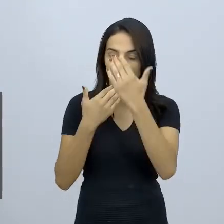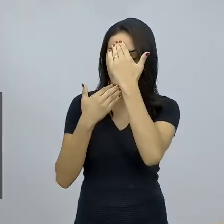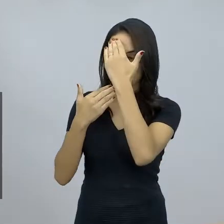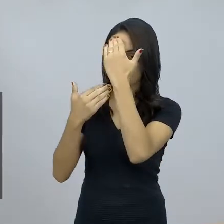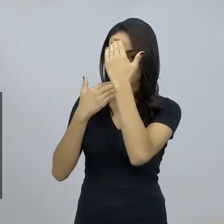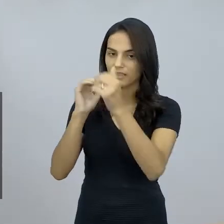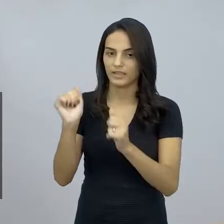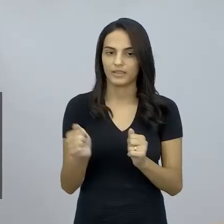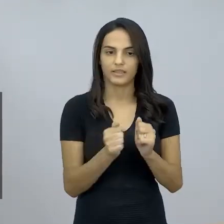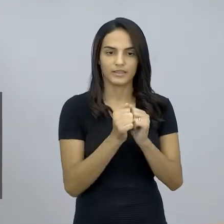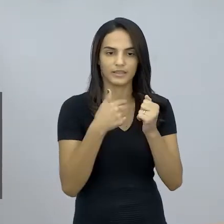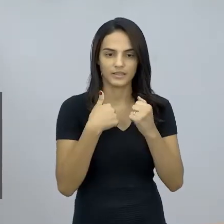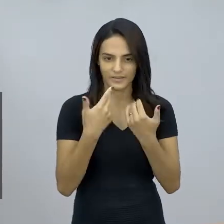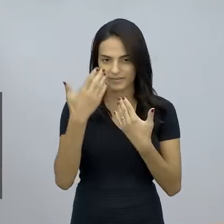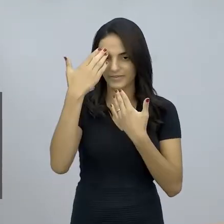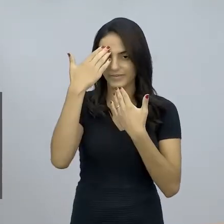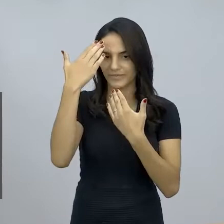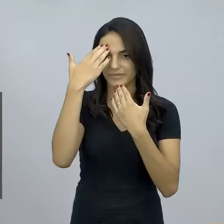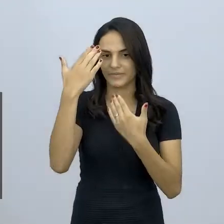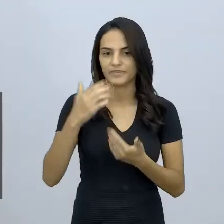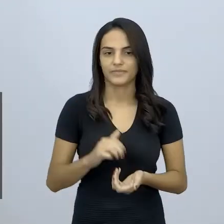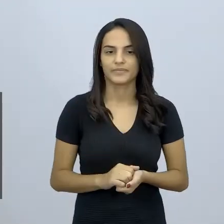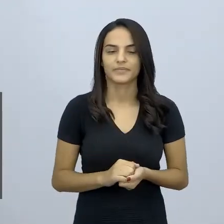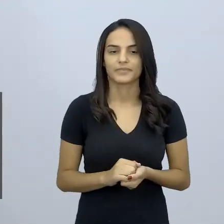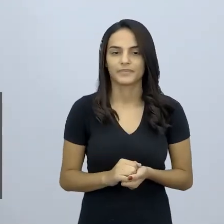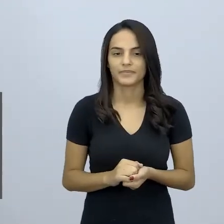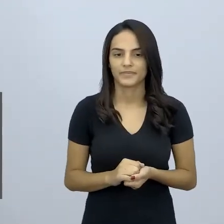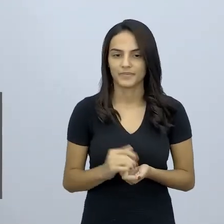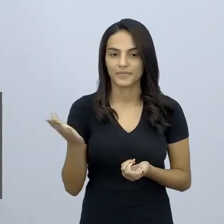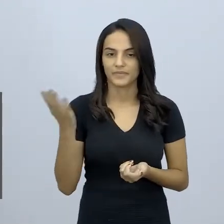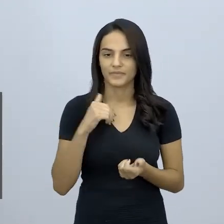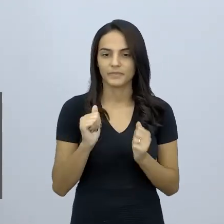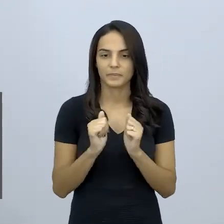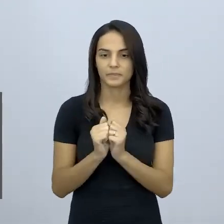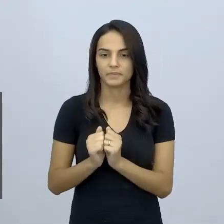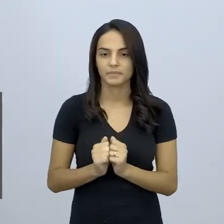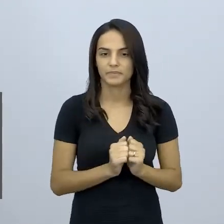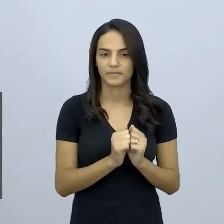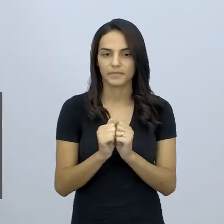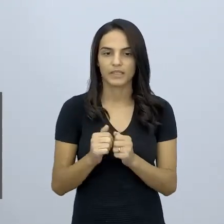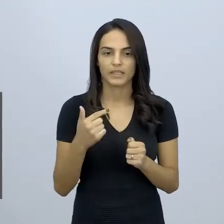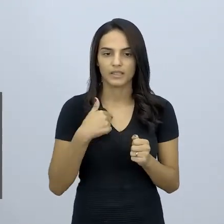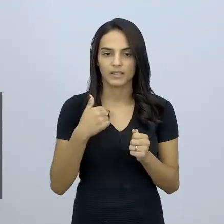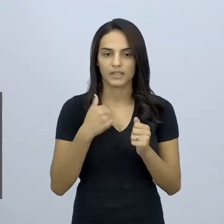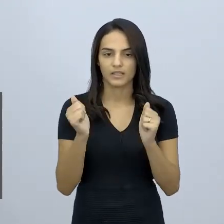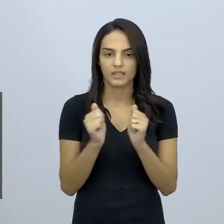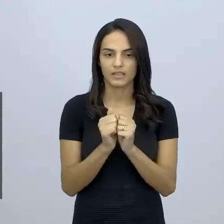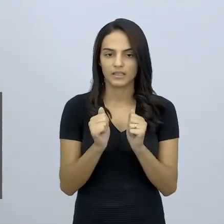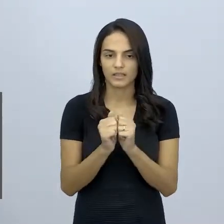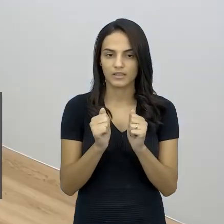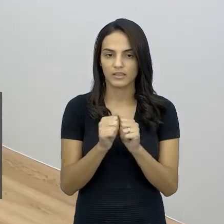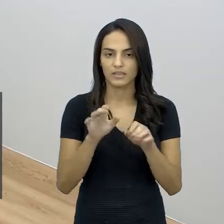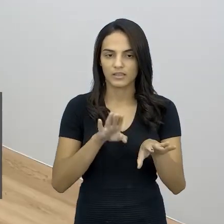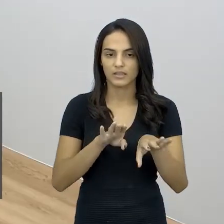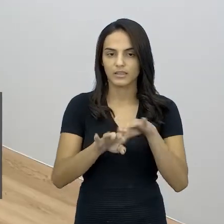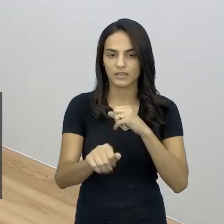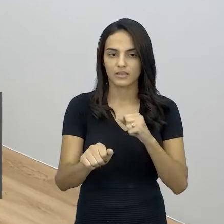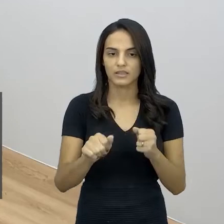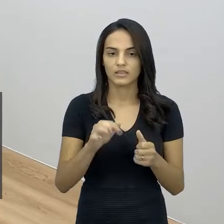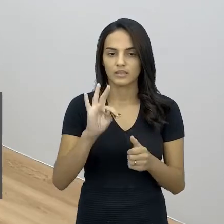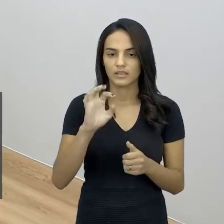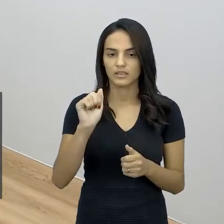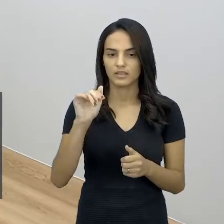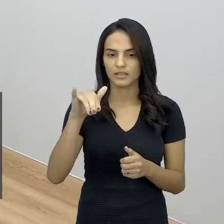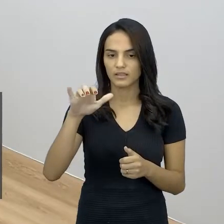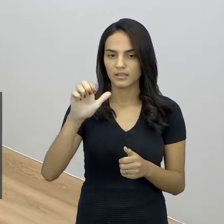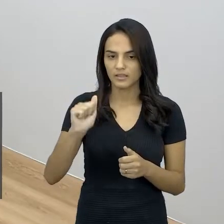obrigada. Imagina, eu que agradeço. Então vamos lá. Então, assim, estou eu, a formadora Tânia, nós